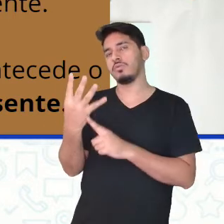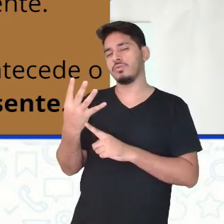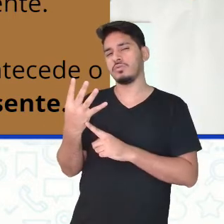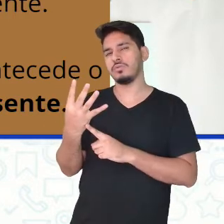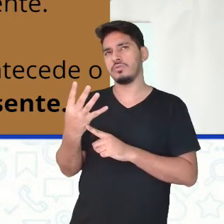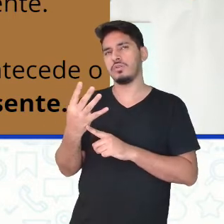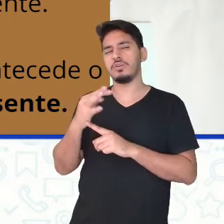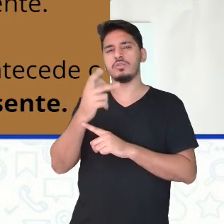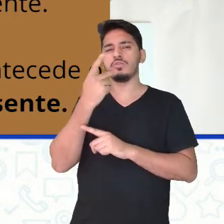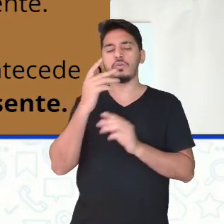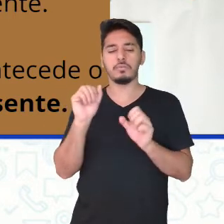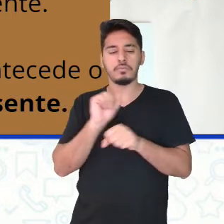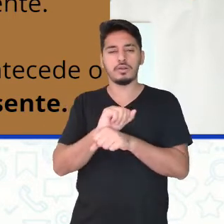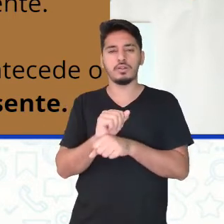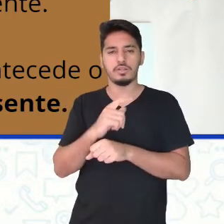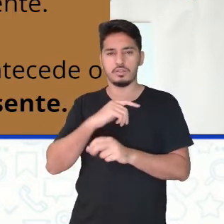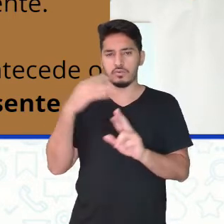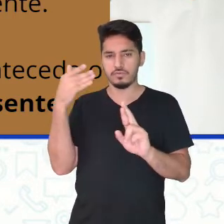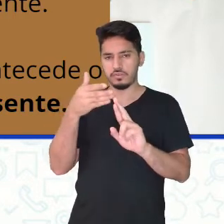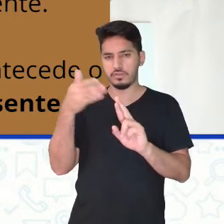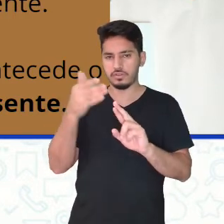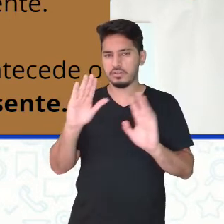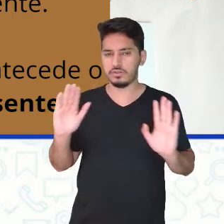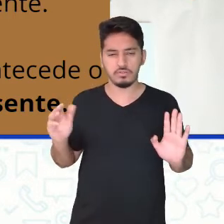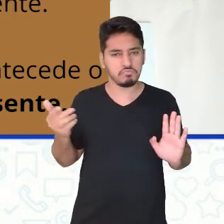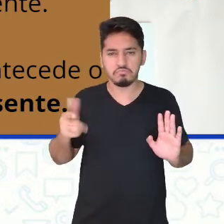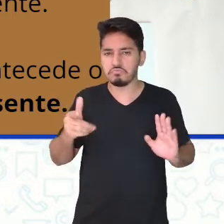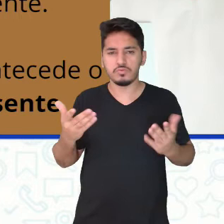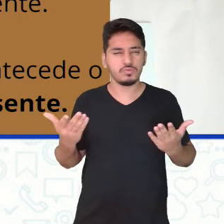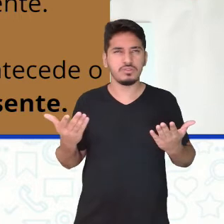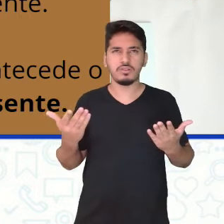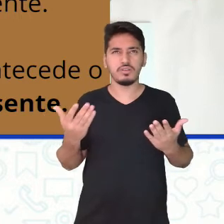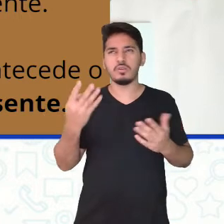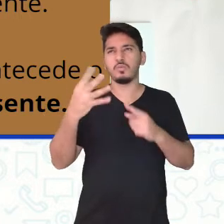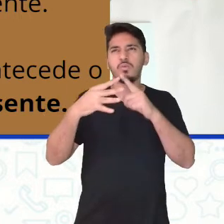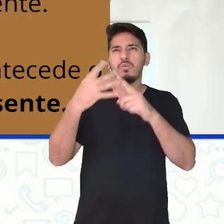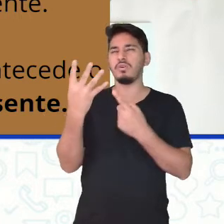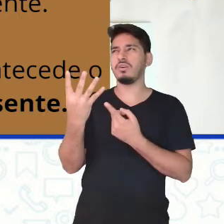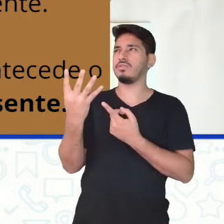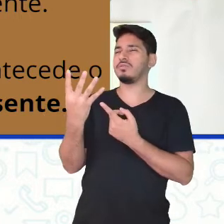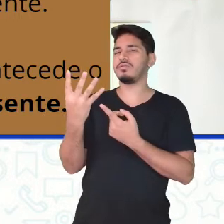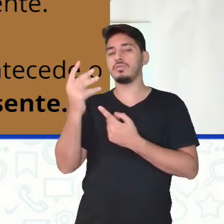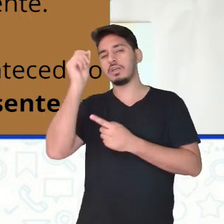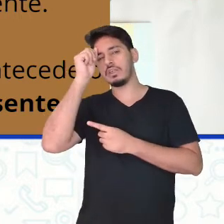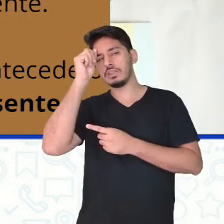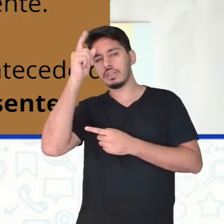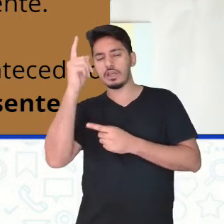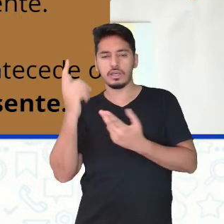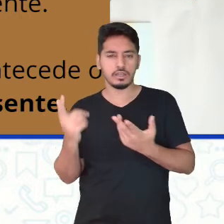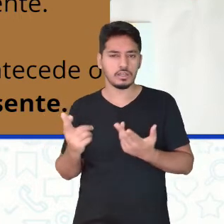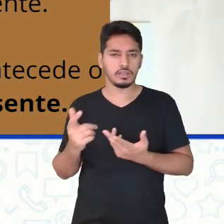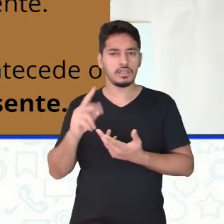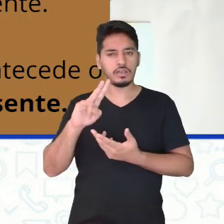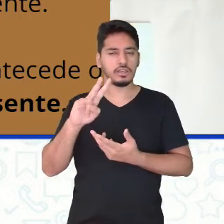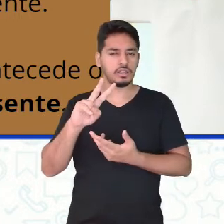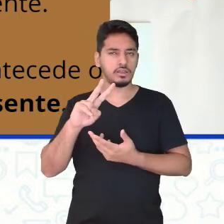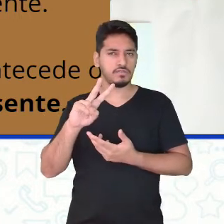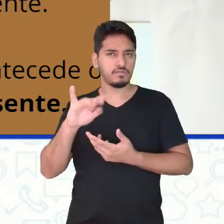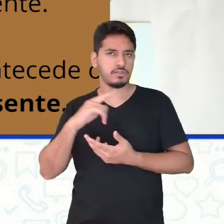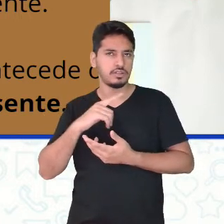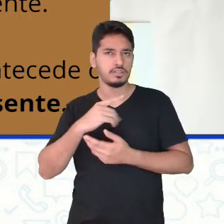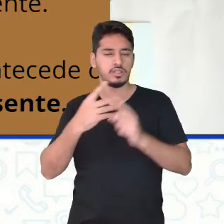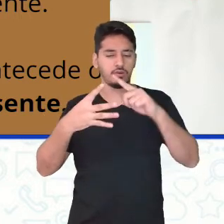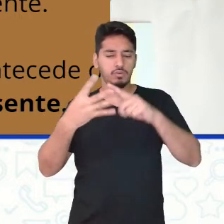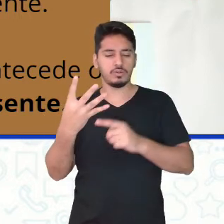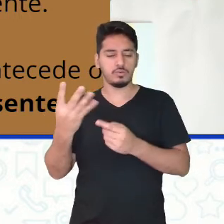aqui na frase, eu tenho o referente? Eu não tenho, né? Eu tenho só a ideia de que a pessoa tem que trazer essas